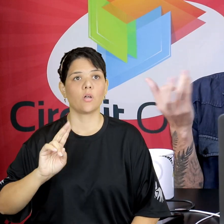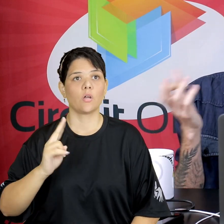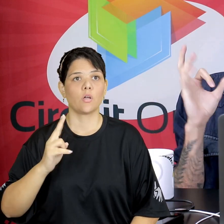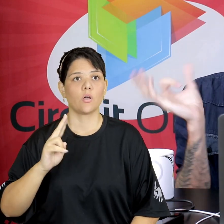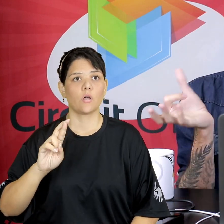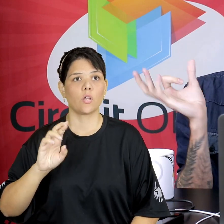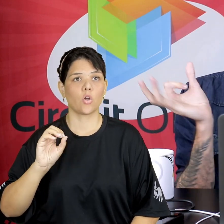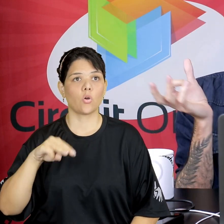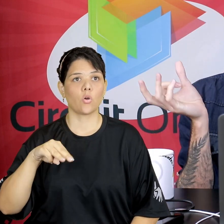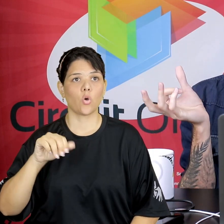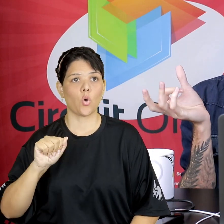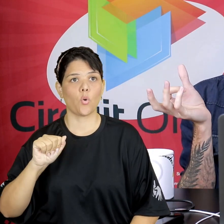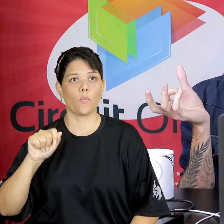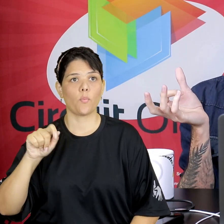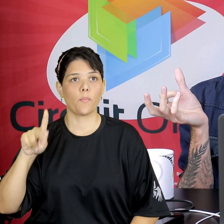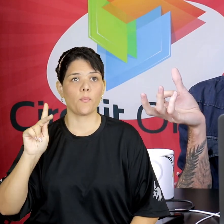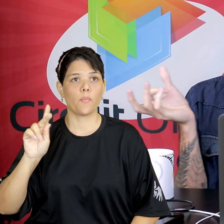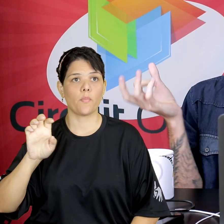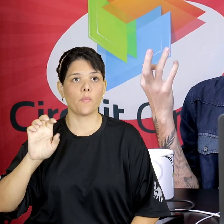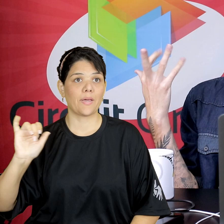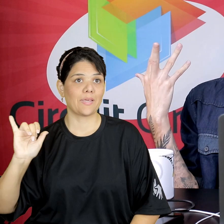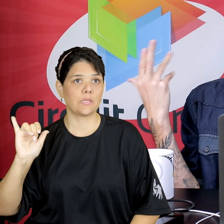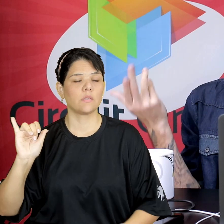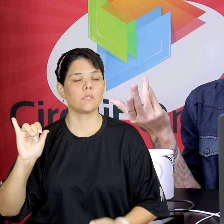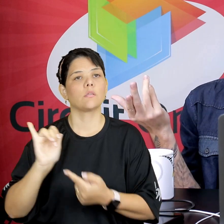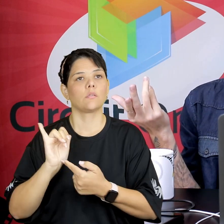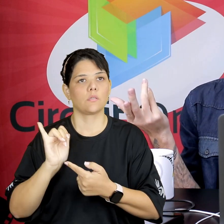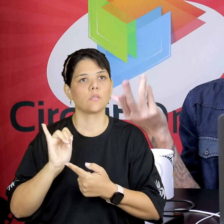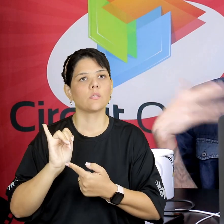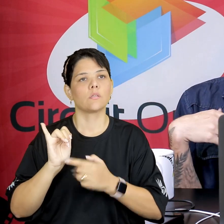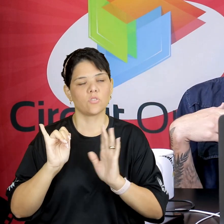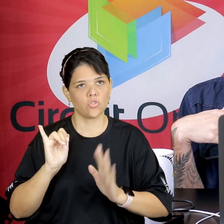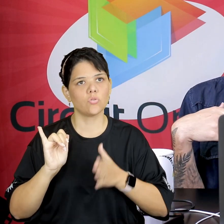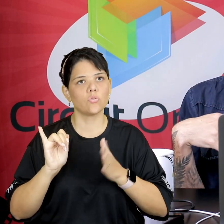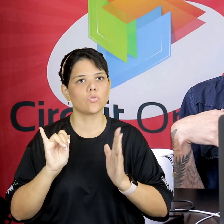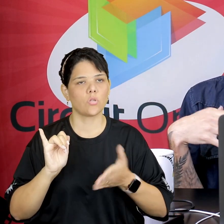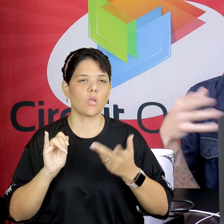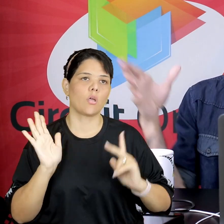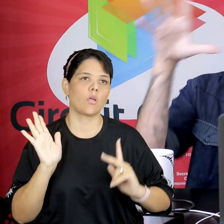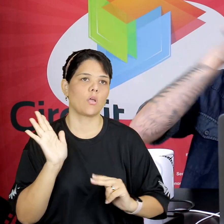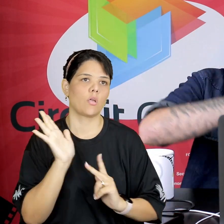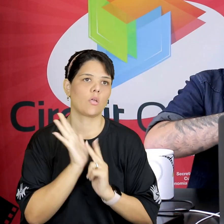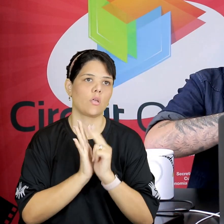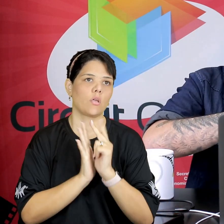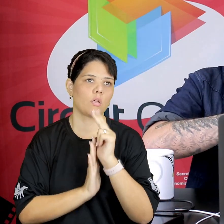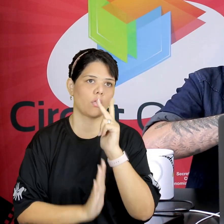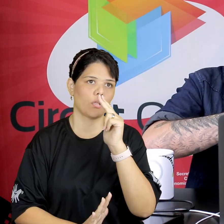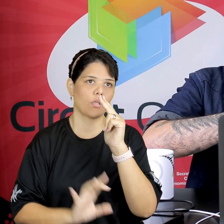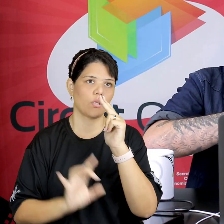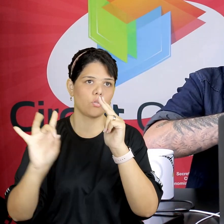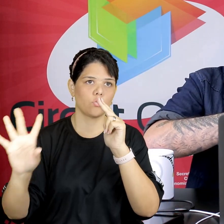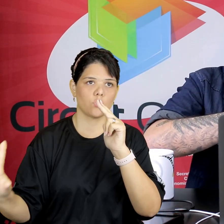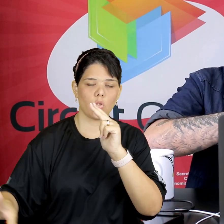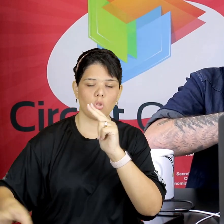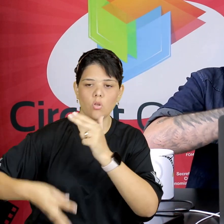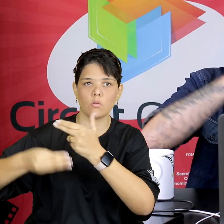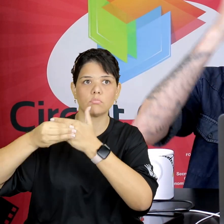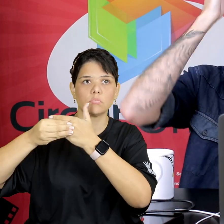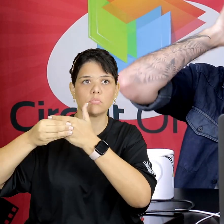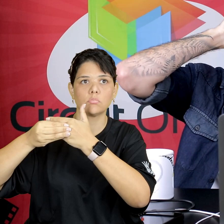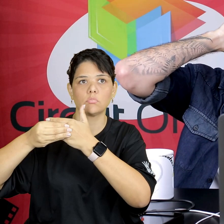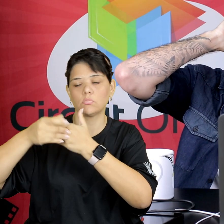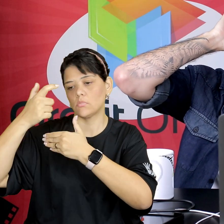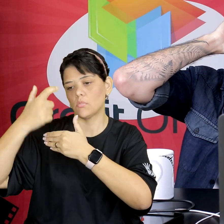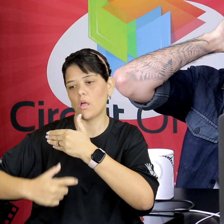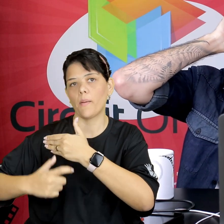tá ali. Se você tem um bruto da pessoa em chroma, a gente edita esse vídeo e só coloca ele por cima. Então você